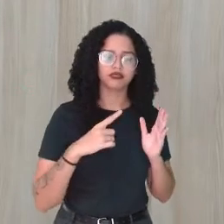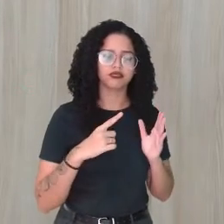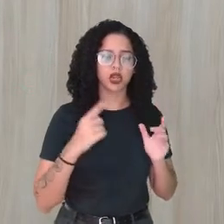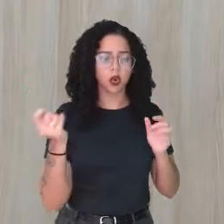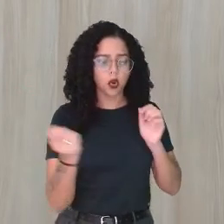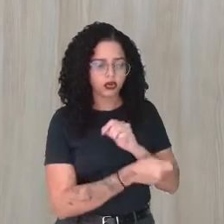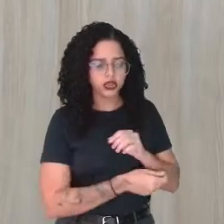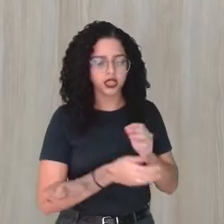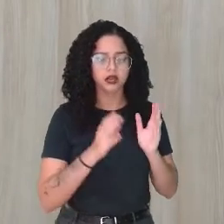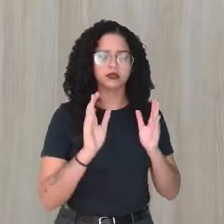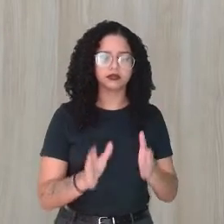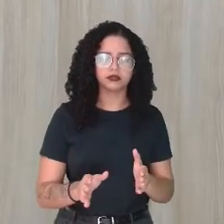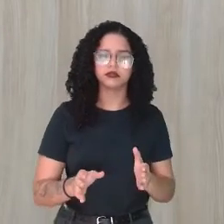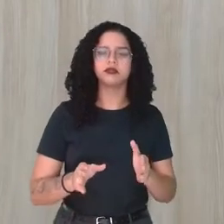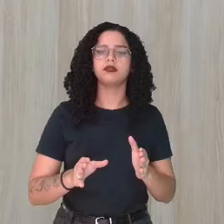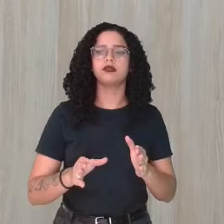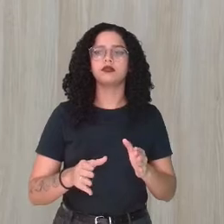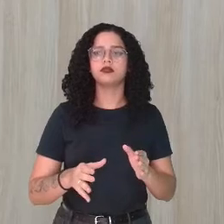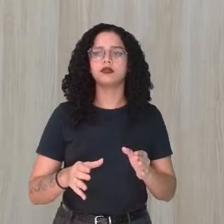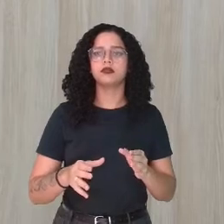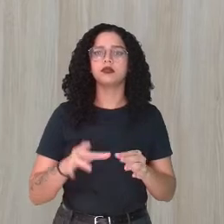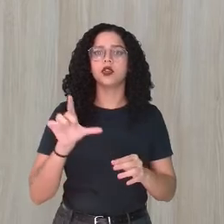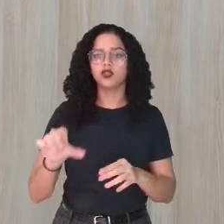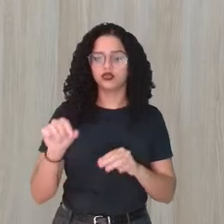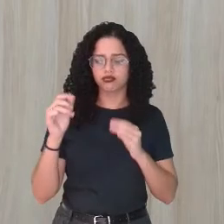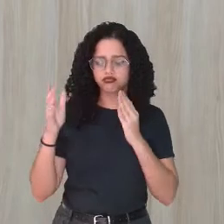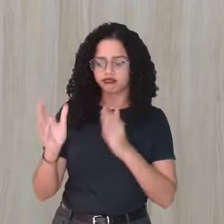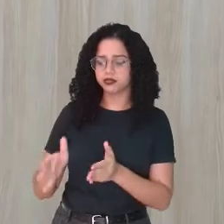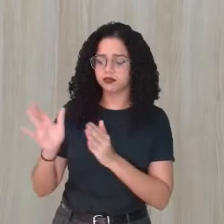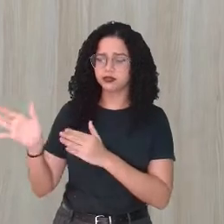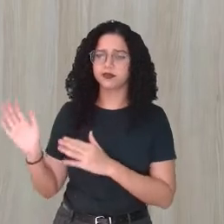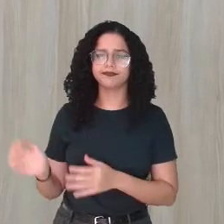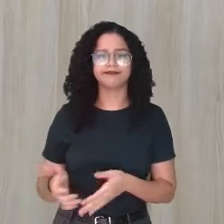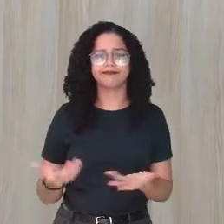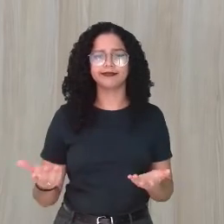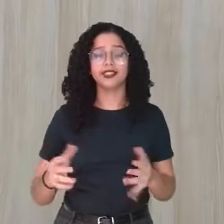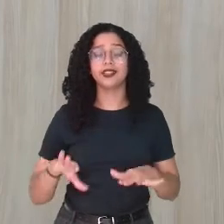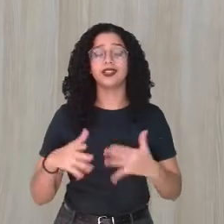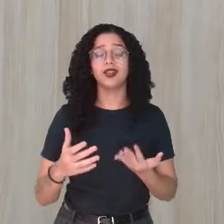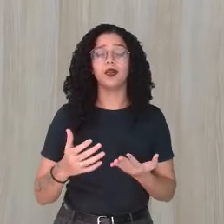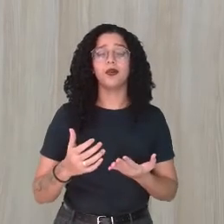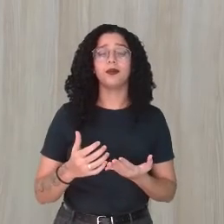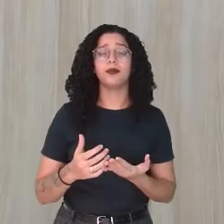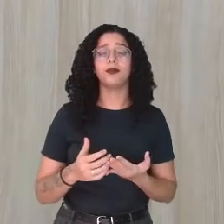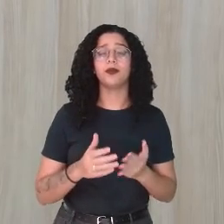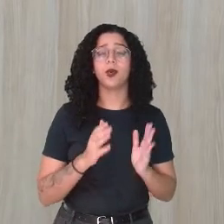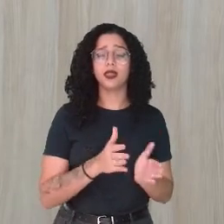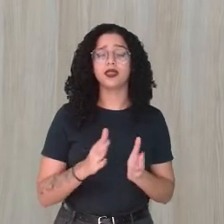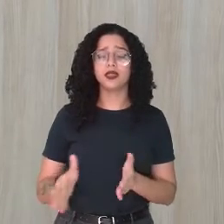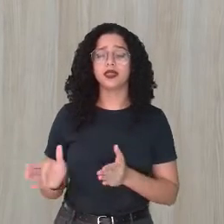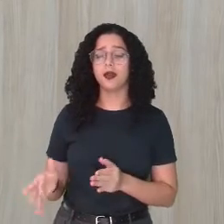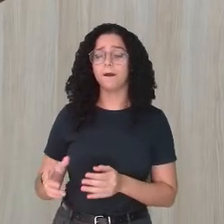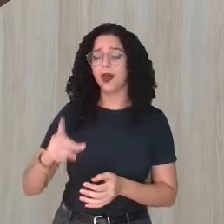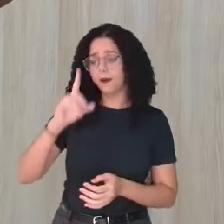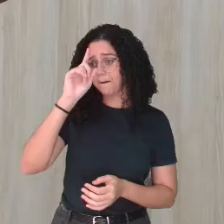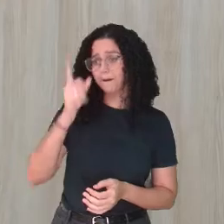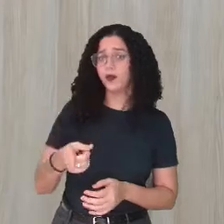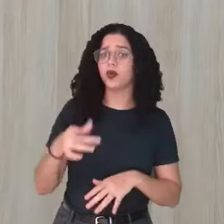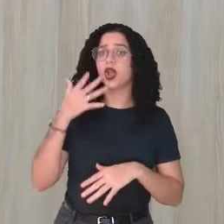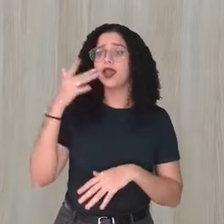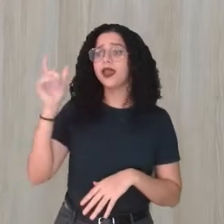da industrialização, da Revolução Industrial, essas etapas passaram a ser coordenadas e impostas